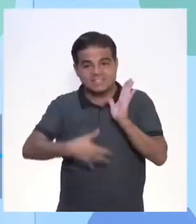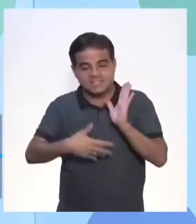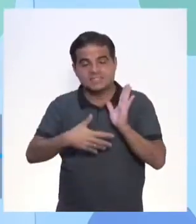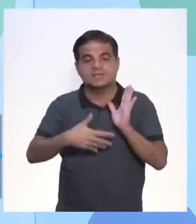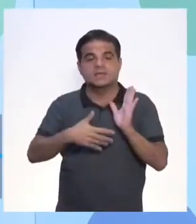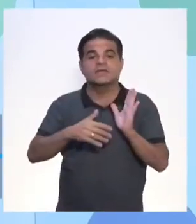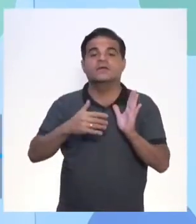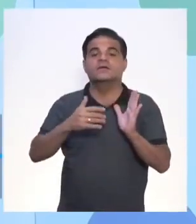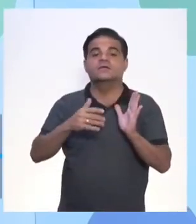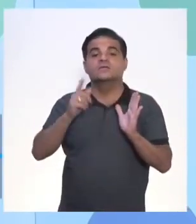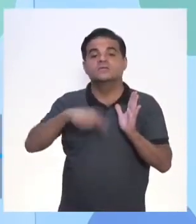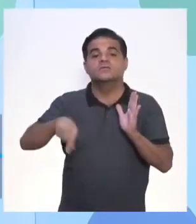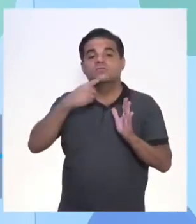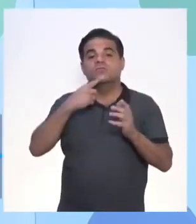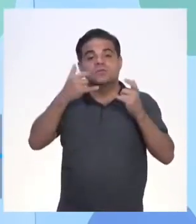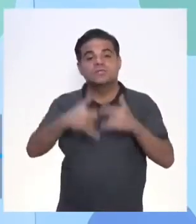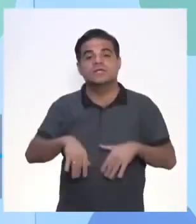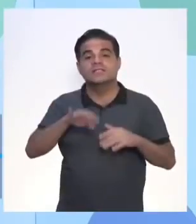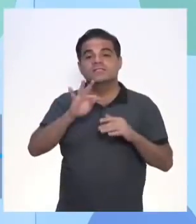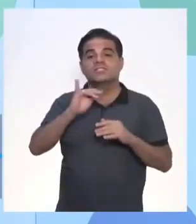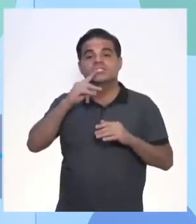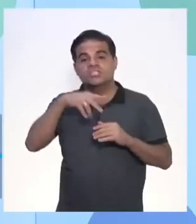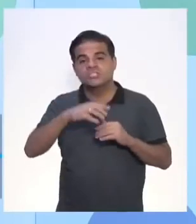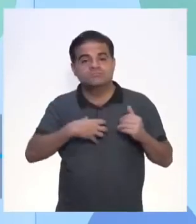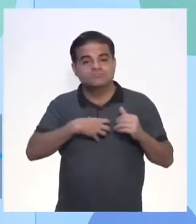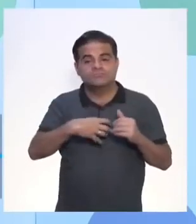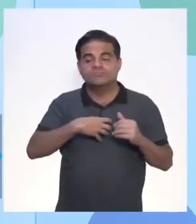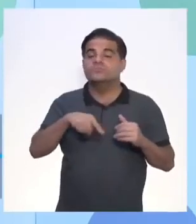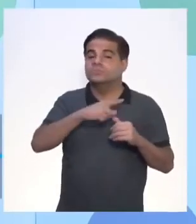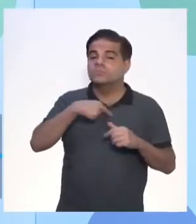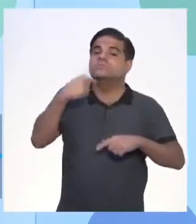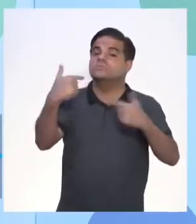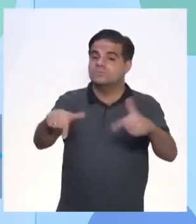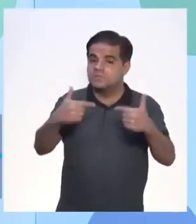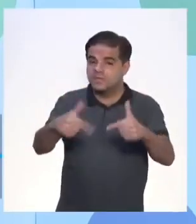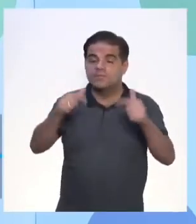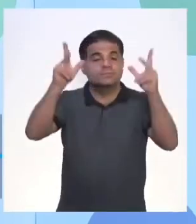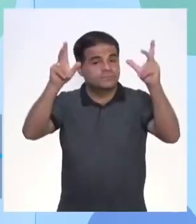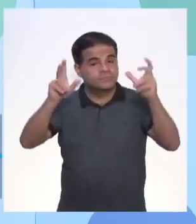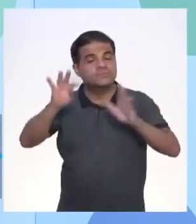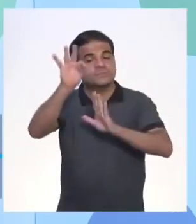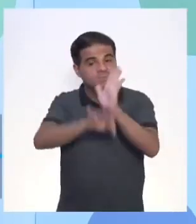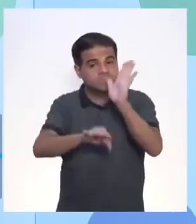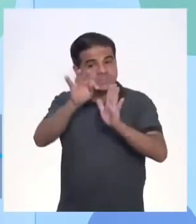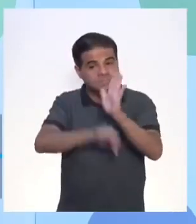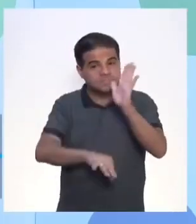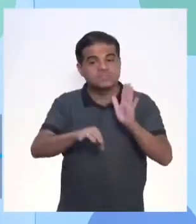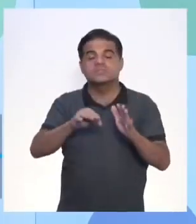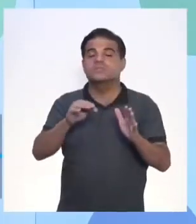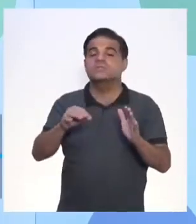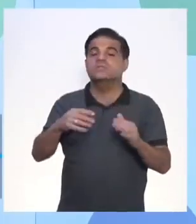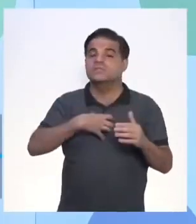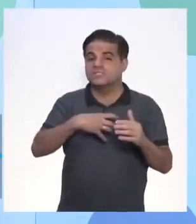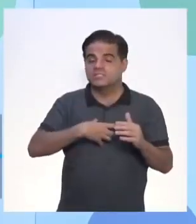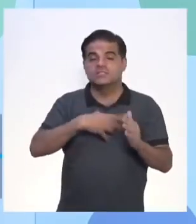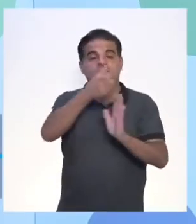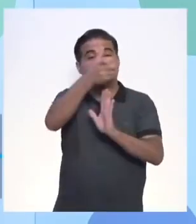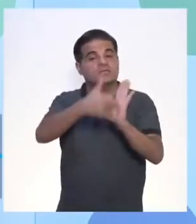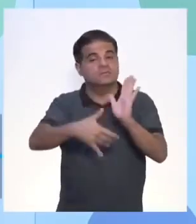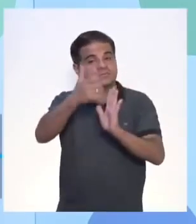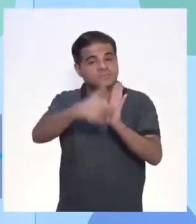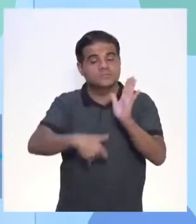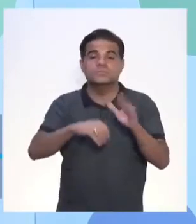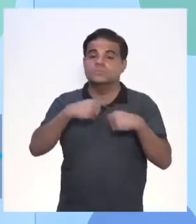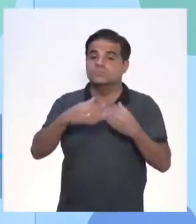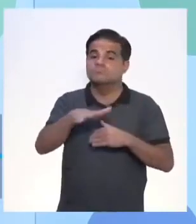descritivo, a gente está falando da tipologia, né? Então, a gente está trabalhando aqui agora com gêneros textuais da tipologia descritiva, ou